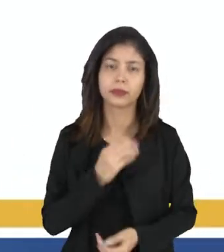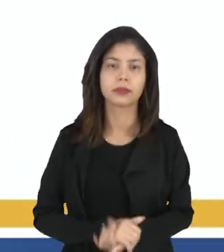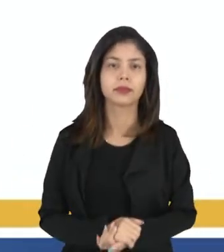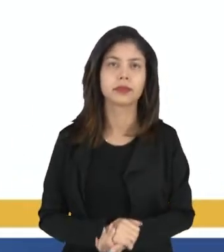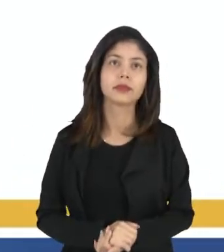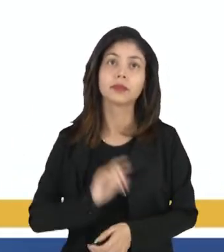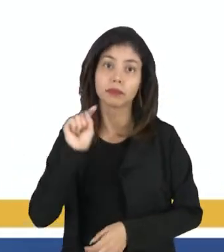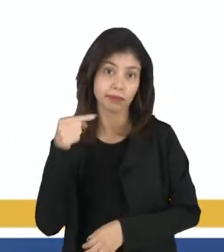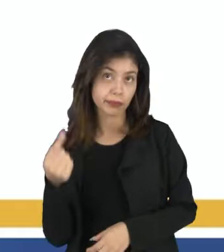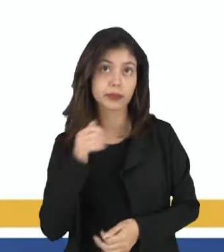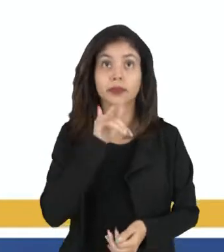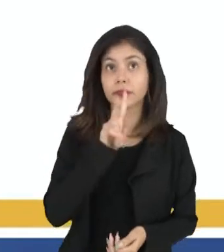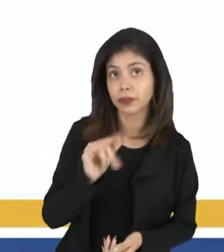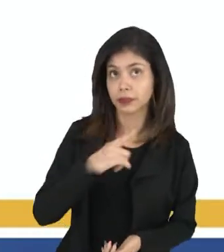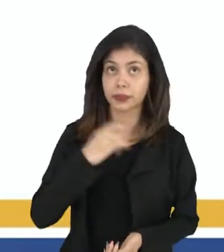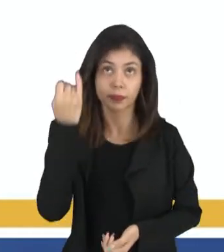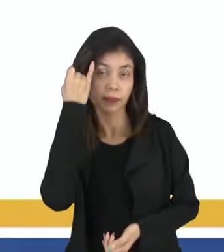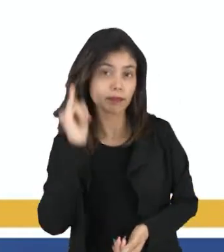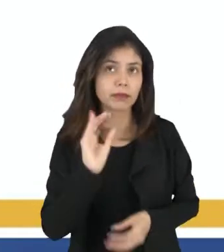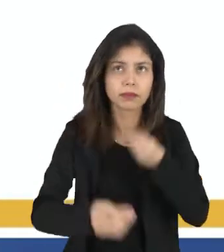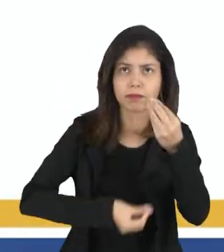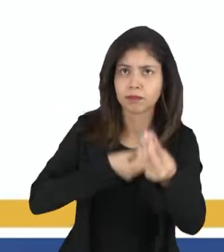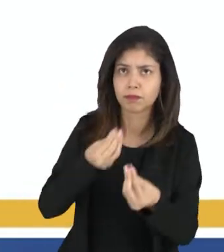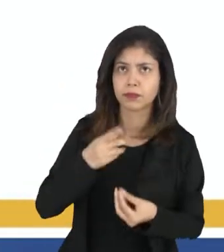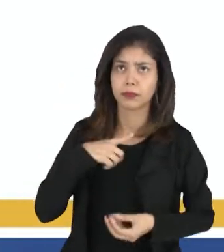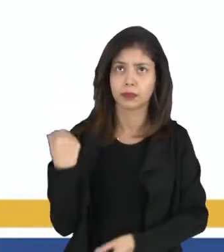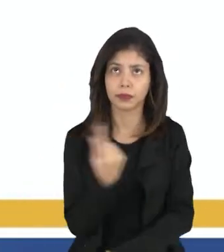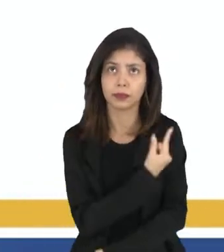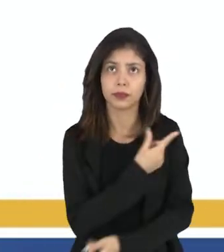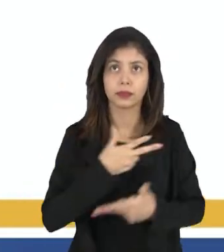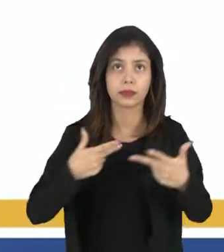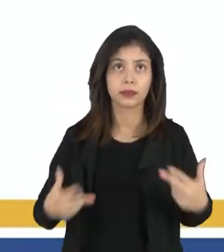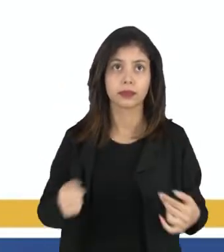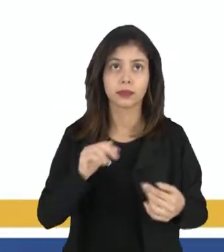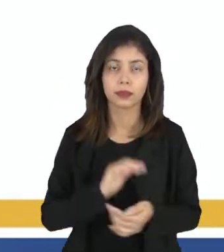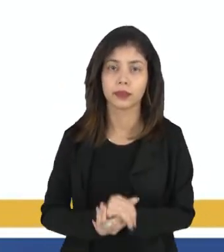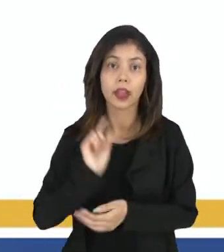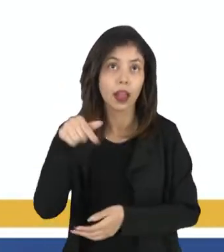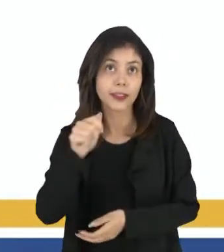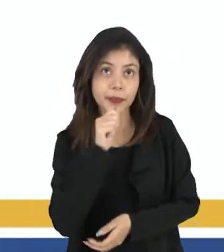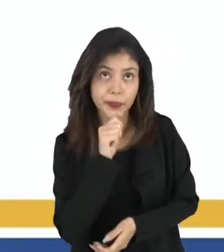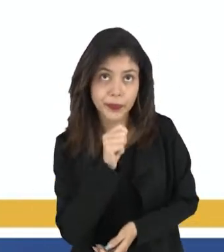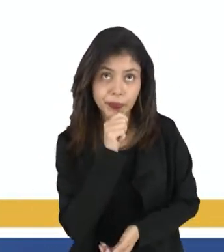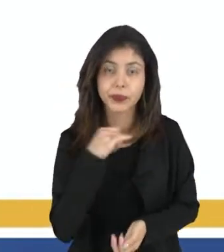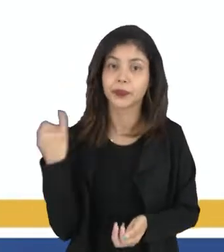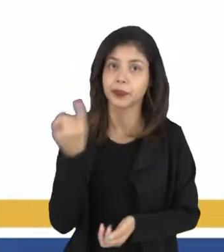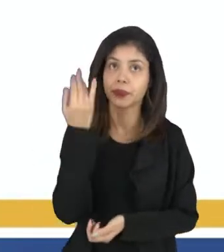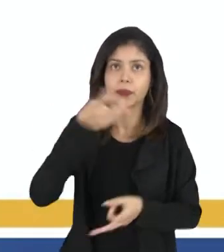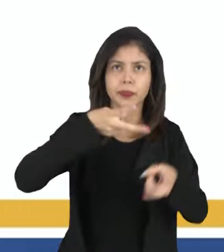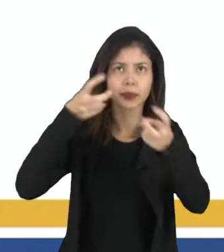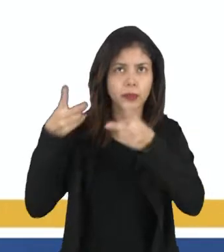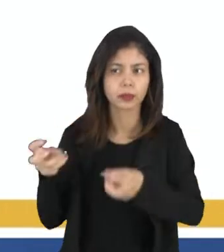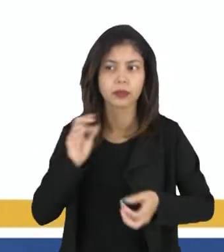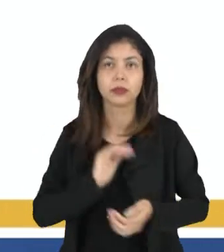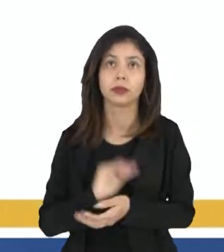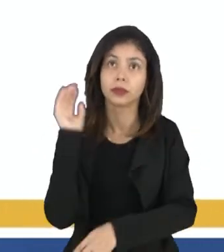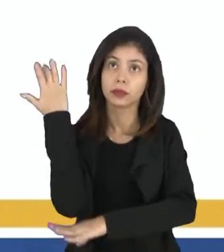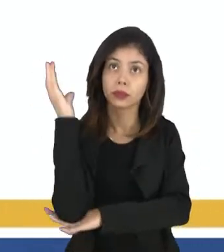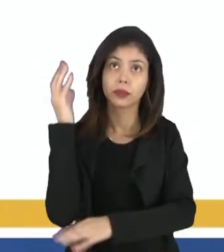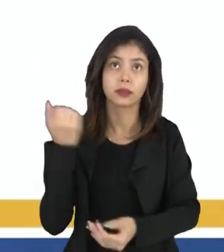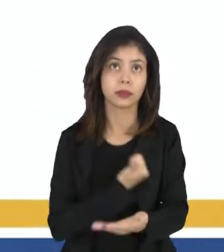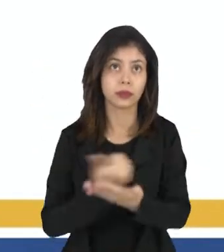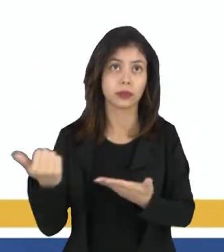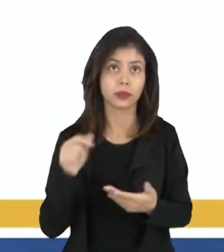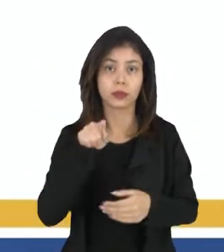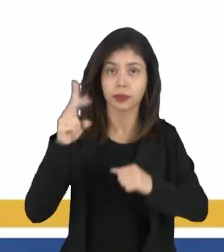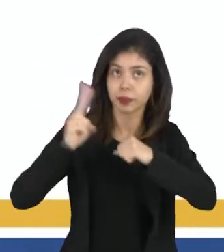presente. Logo, ele terá uma ideia de como estão as coisas agora. Além disso, é importante perceber que a natureza das ações